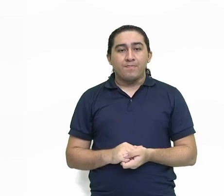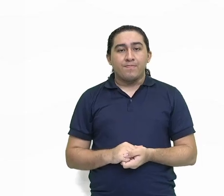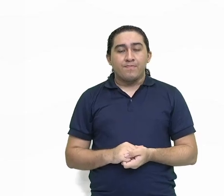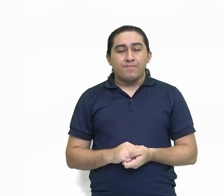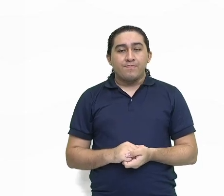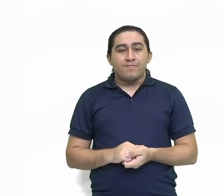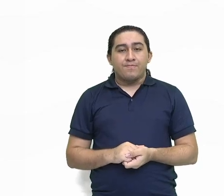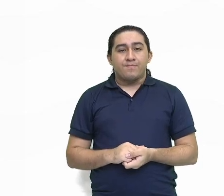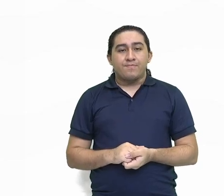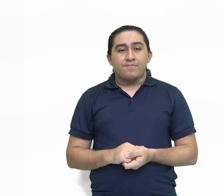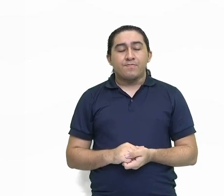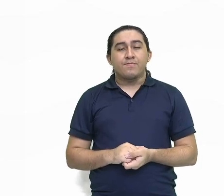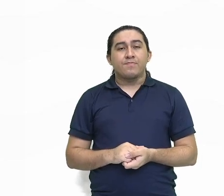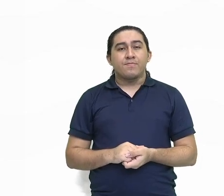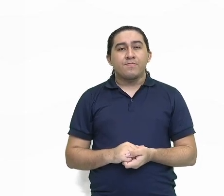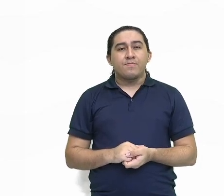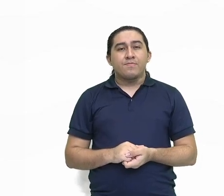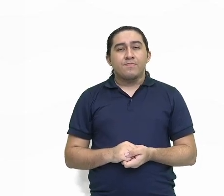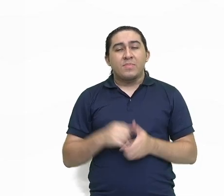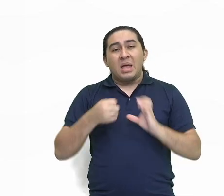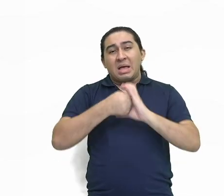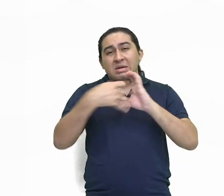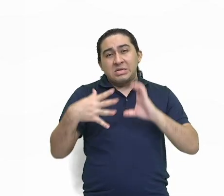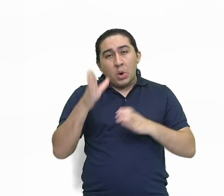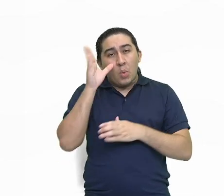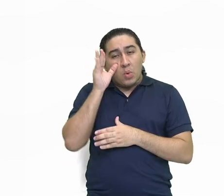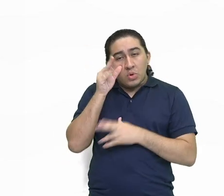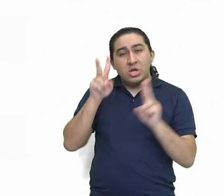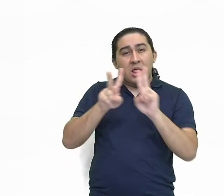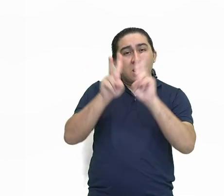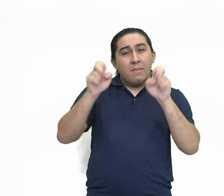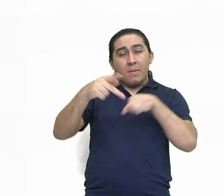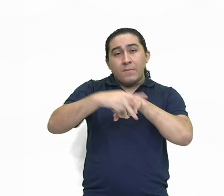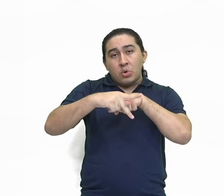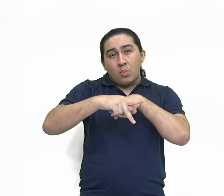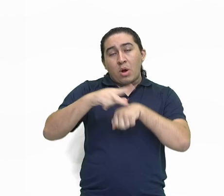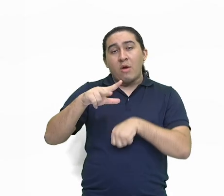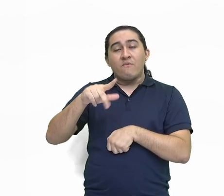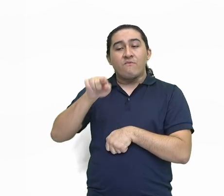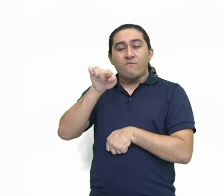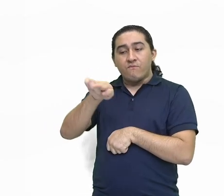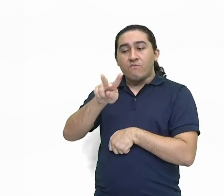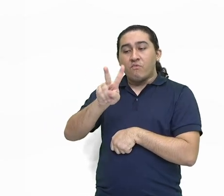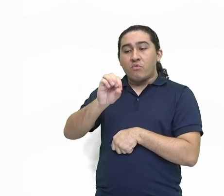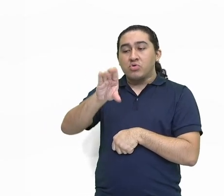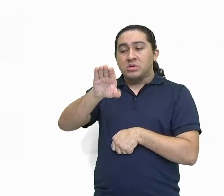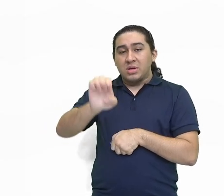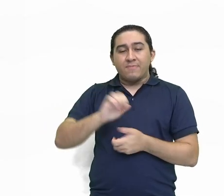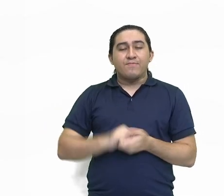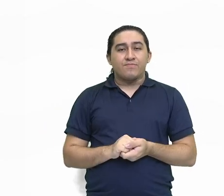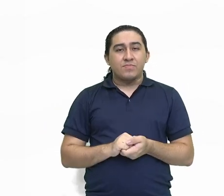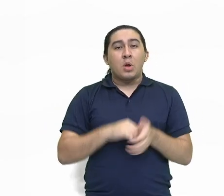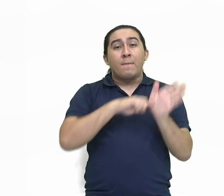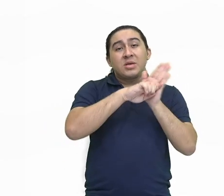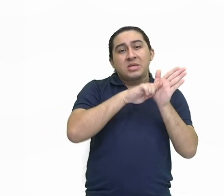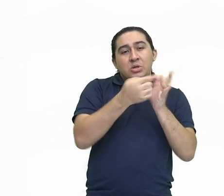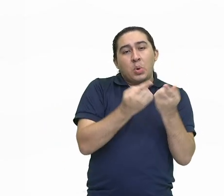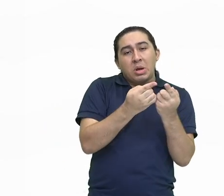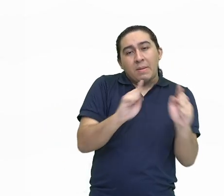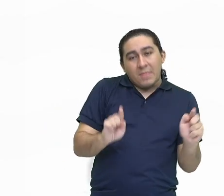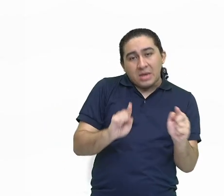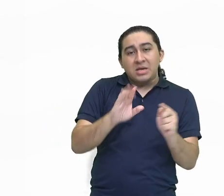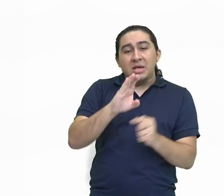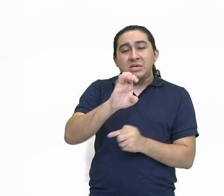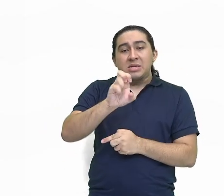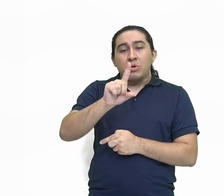Uma particularidade sobre o pronome você. De acordo com o gramático Celso Cunha, o pronome você é um